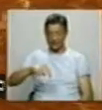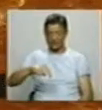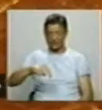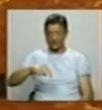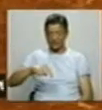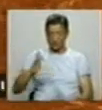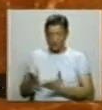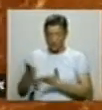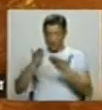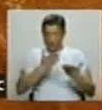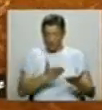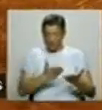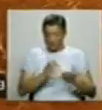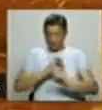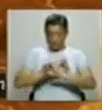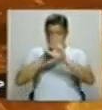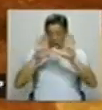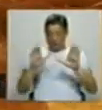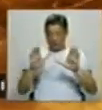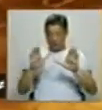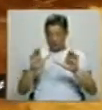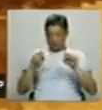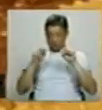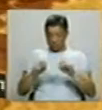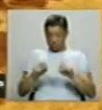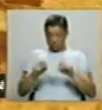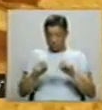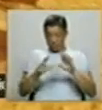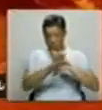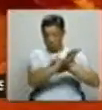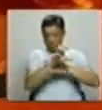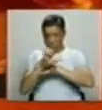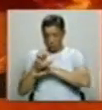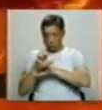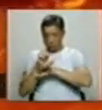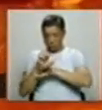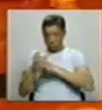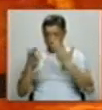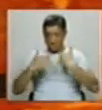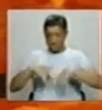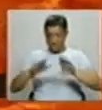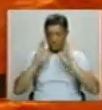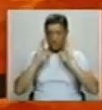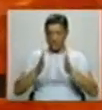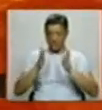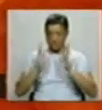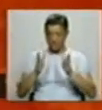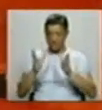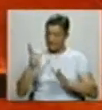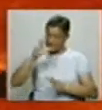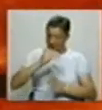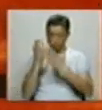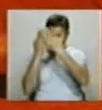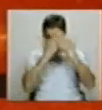apresenta-nos aqui um suspeito evidente para esta absorção extra. Mesmo assim, precisa-se fazer muito mais estudos e, além